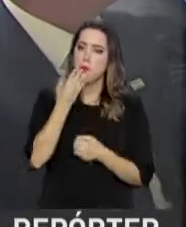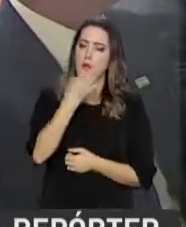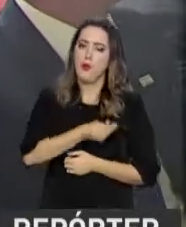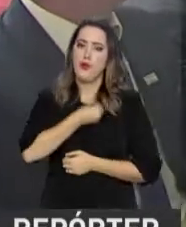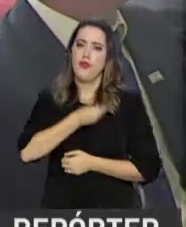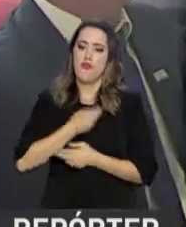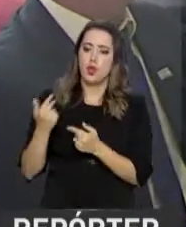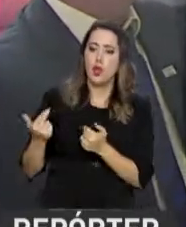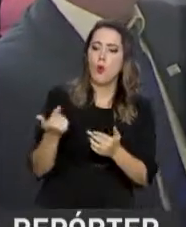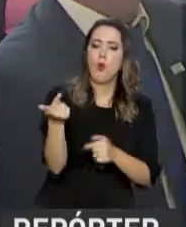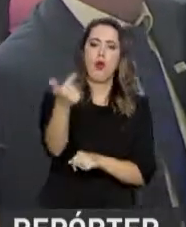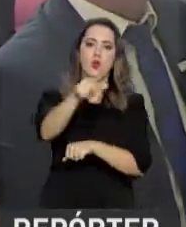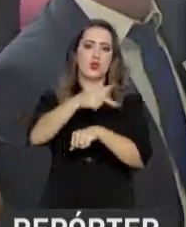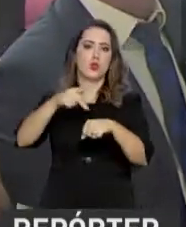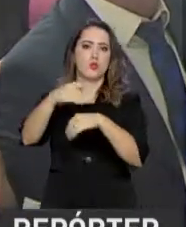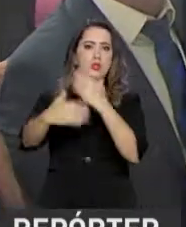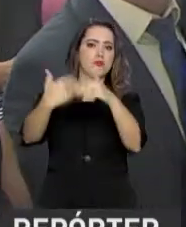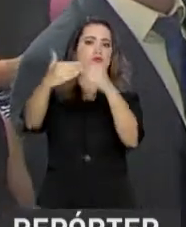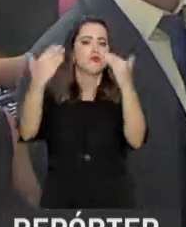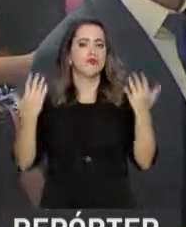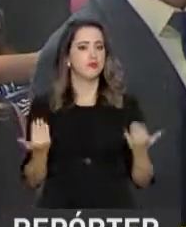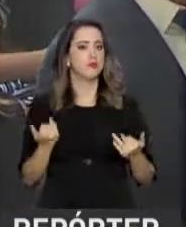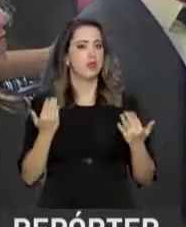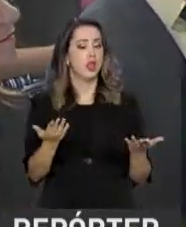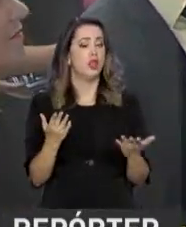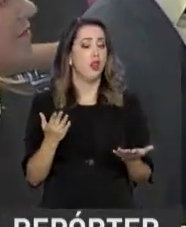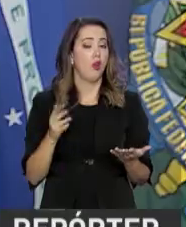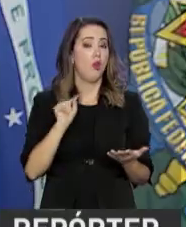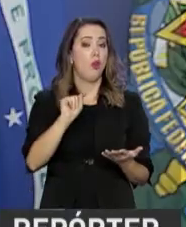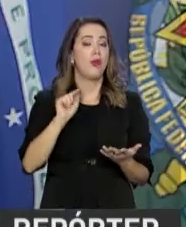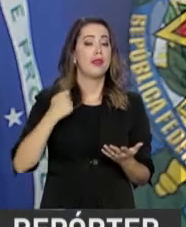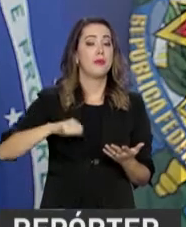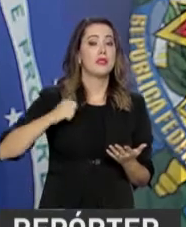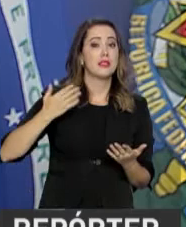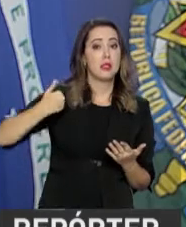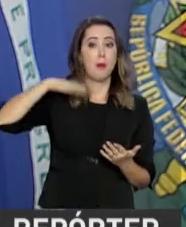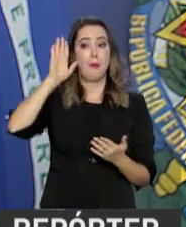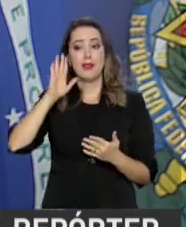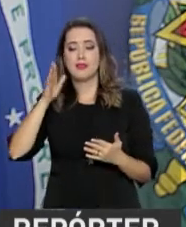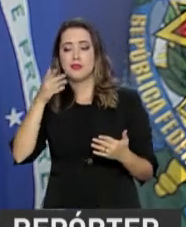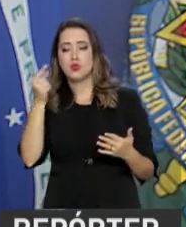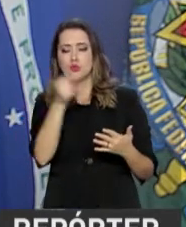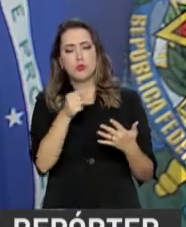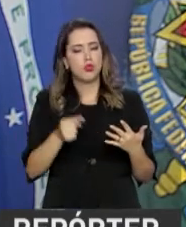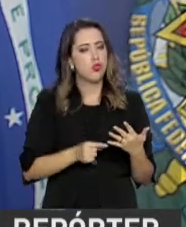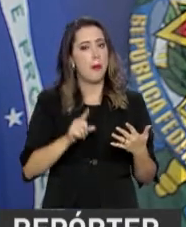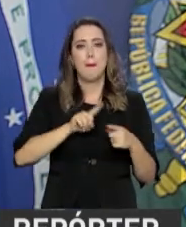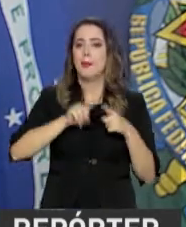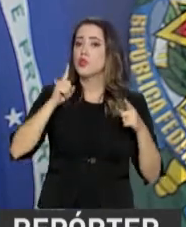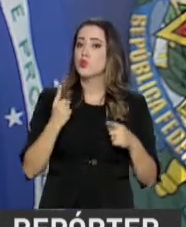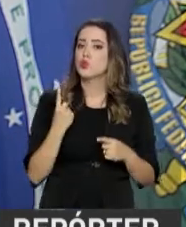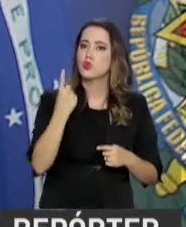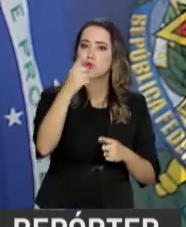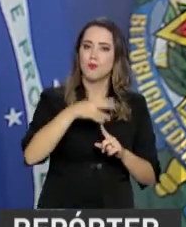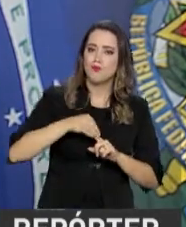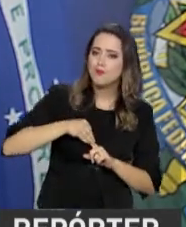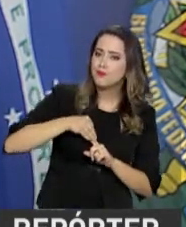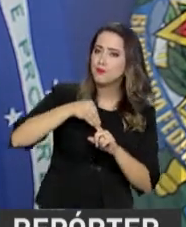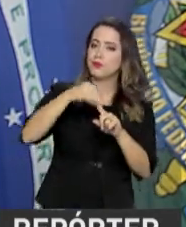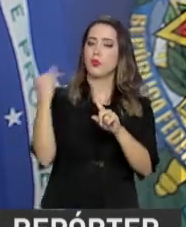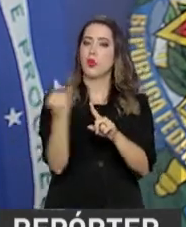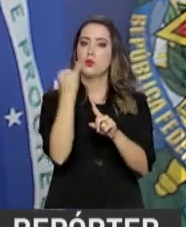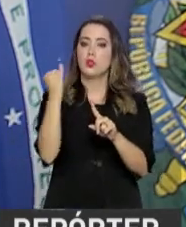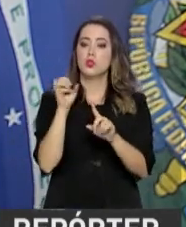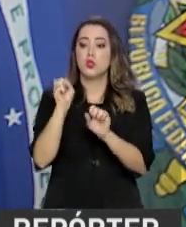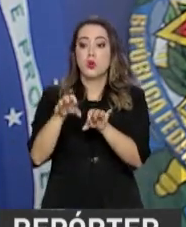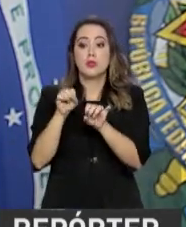países desenvolvidos e para tudo isso a chave na verdade além de muitas outras é uma fundamental educação para